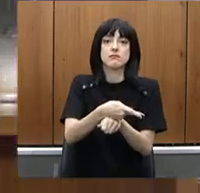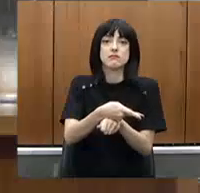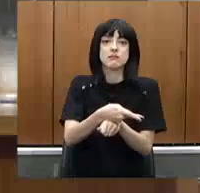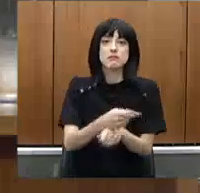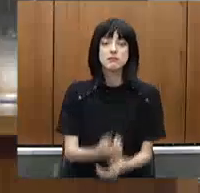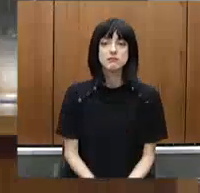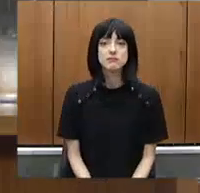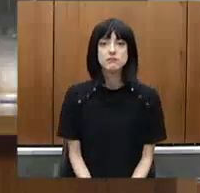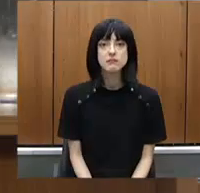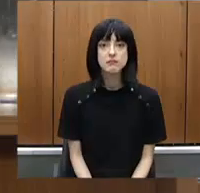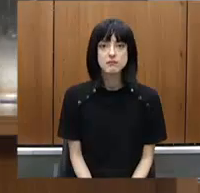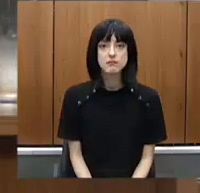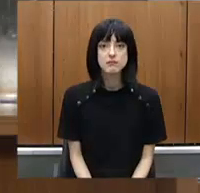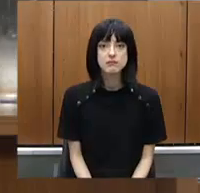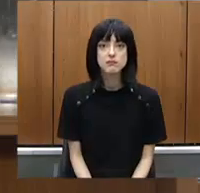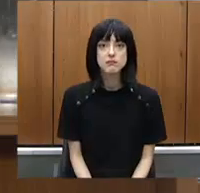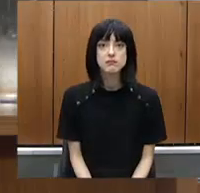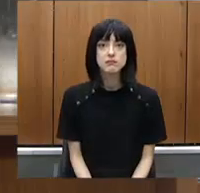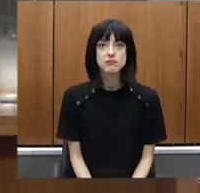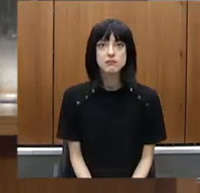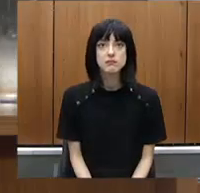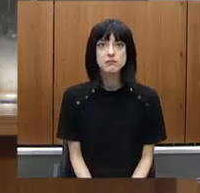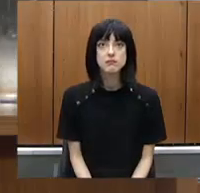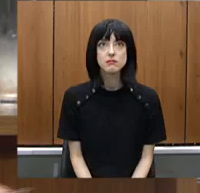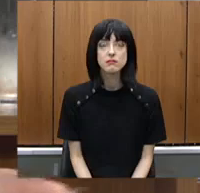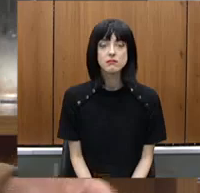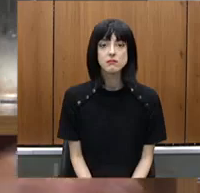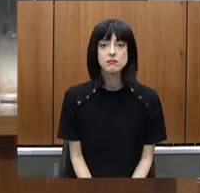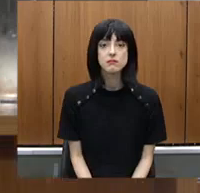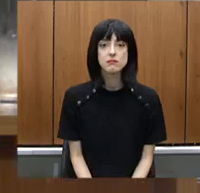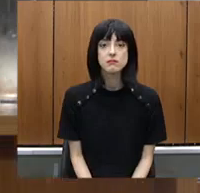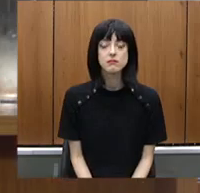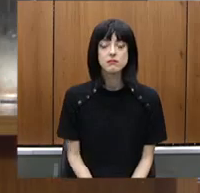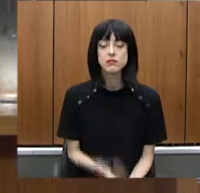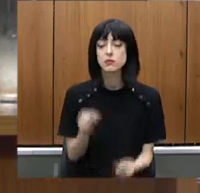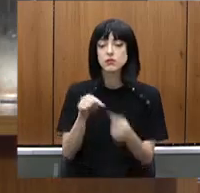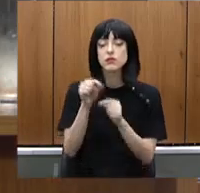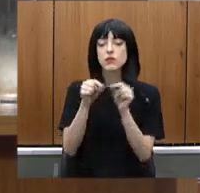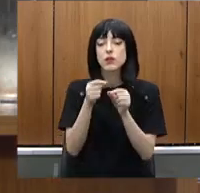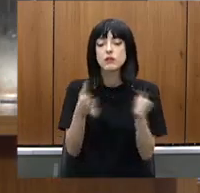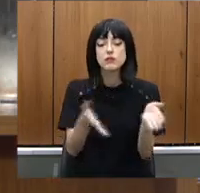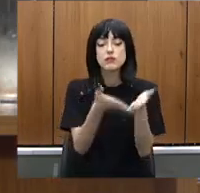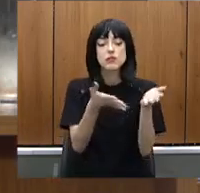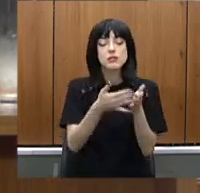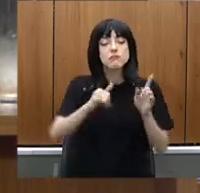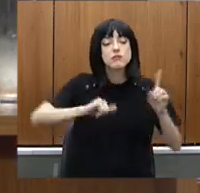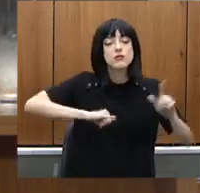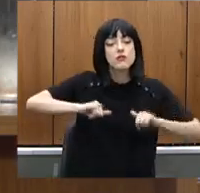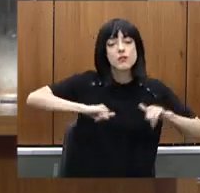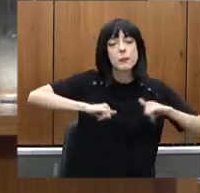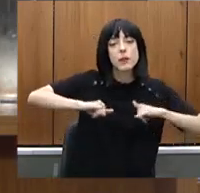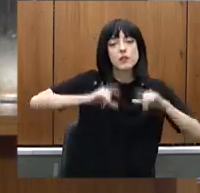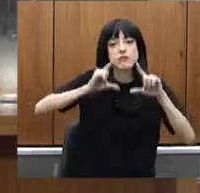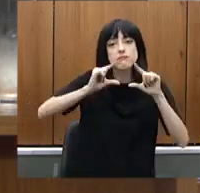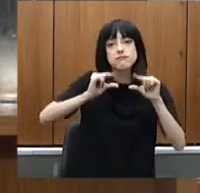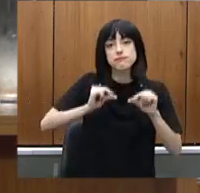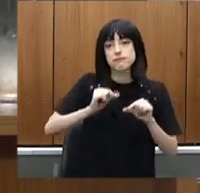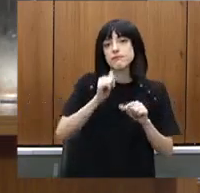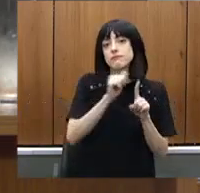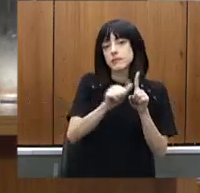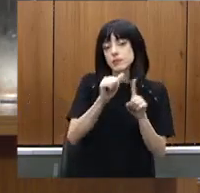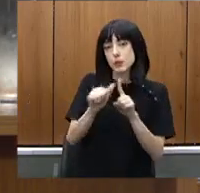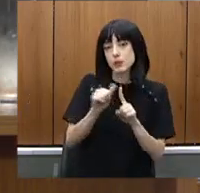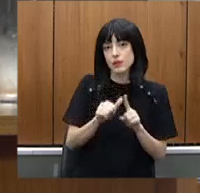tentar diminuir a dor dessas mulheres aí no nosso estado de Minas Gerais Capital é interior o outro ponto que a gente tem avançado também